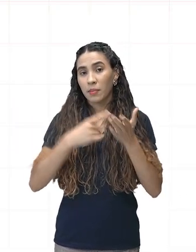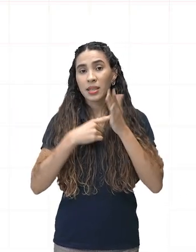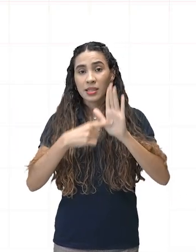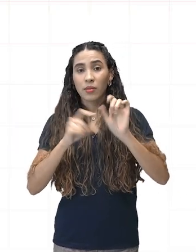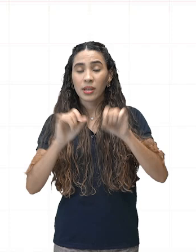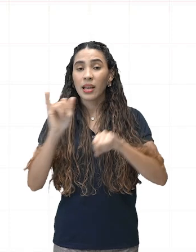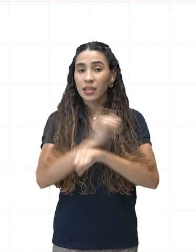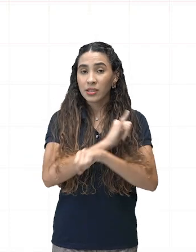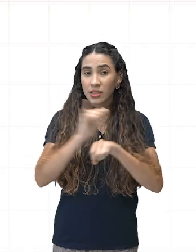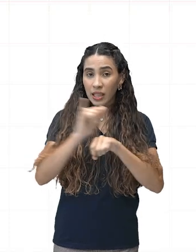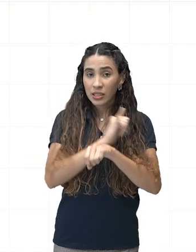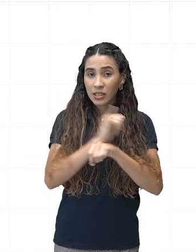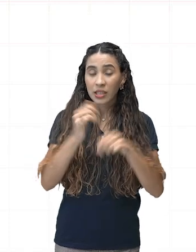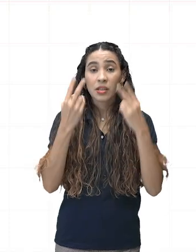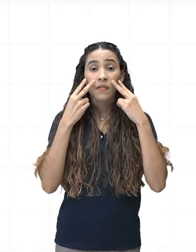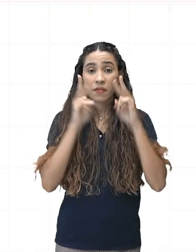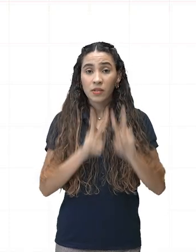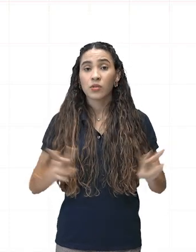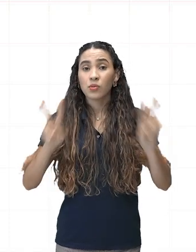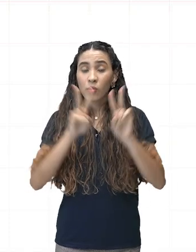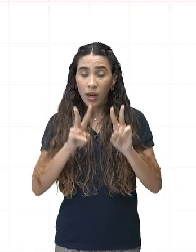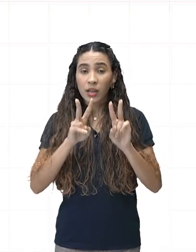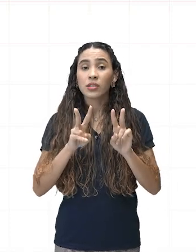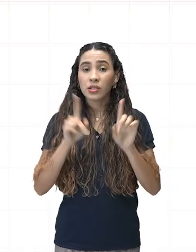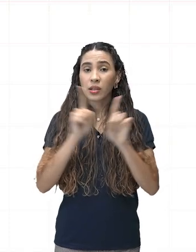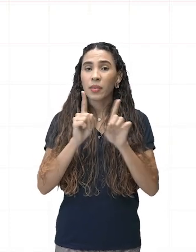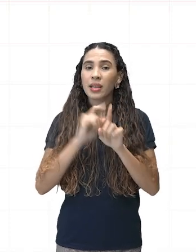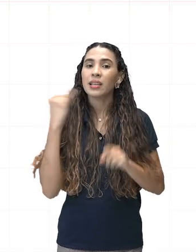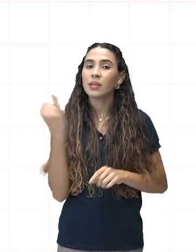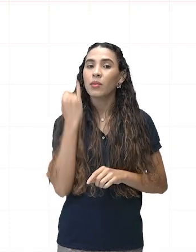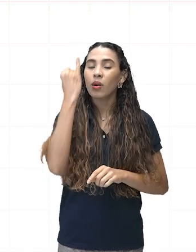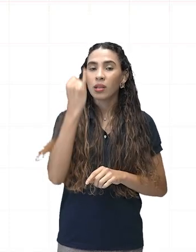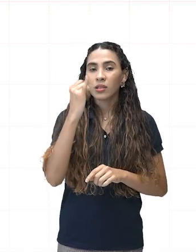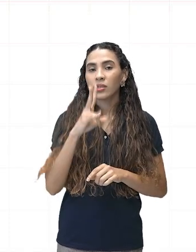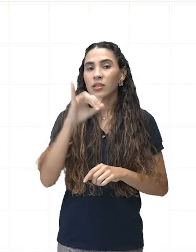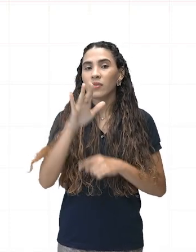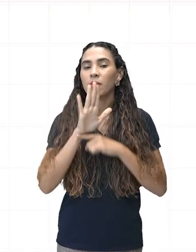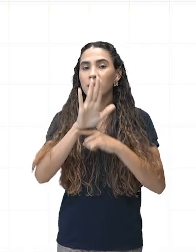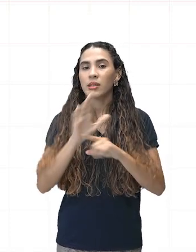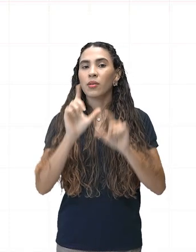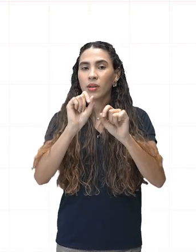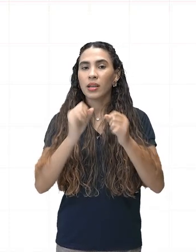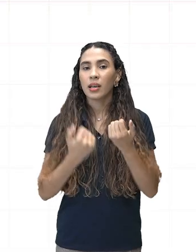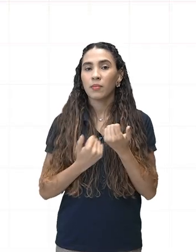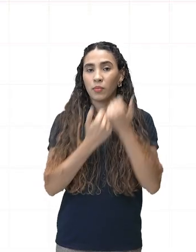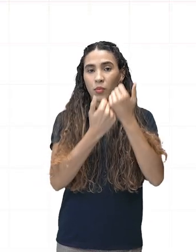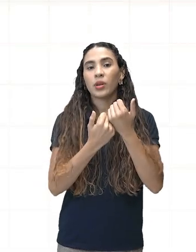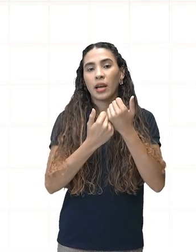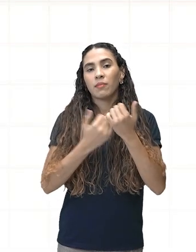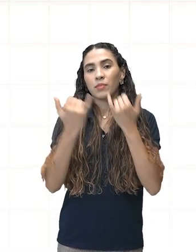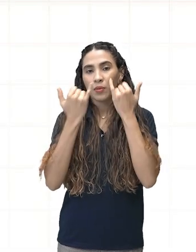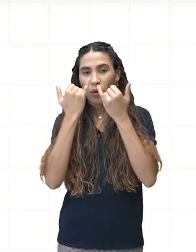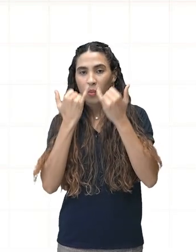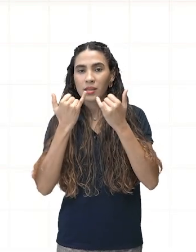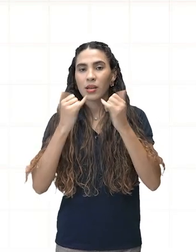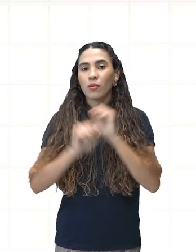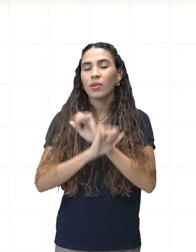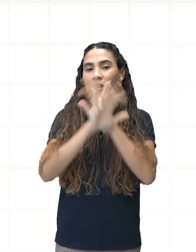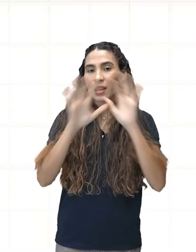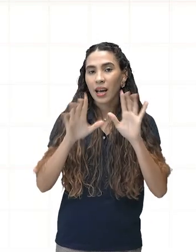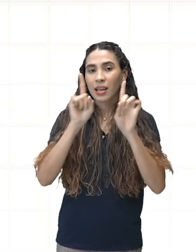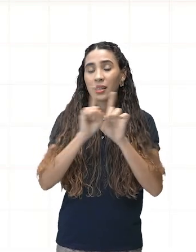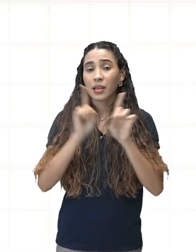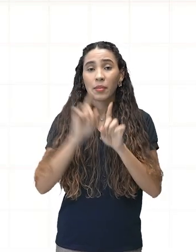são ferramentas visuais poderosas, né, que servem para a gente representar dados de maneira clara